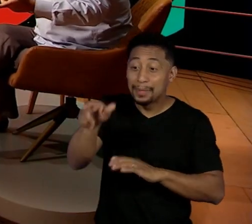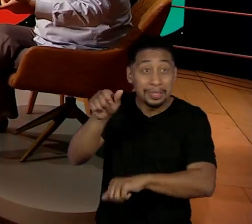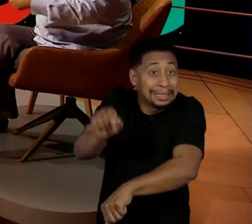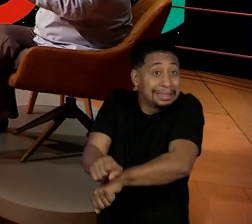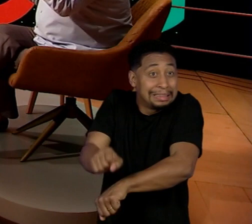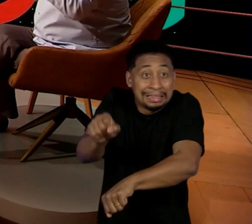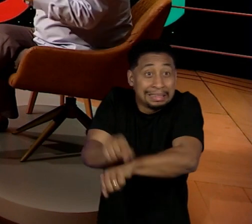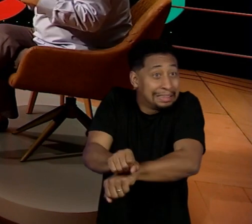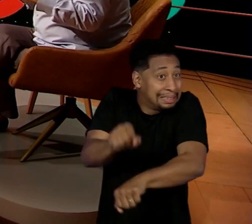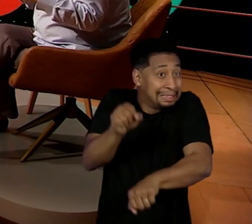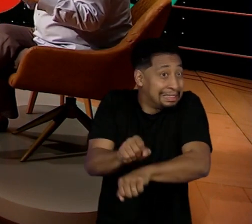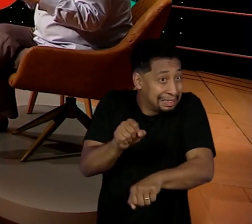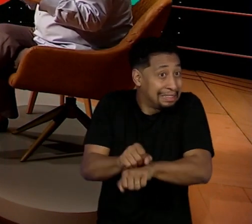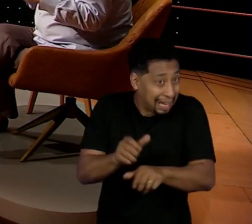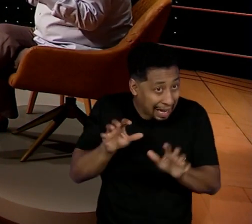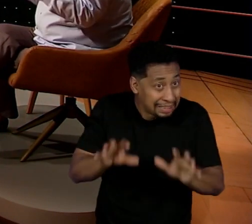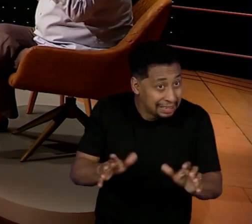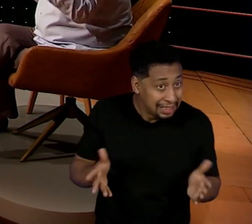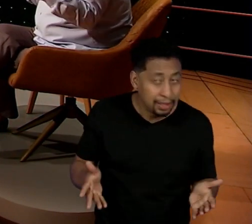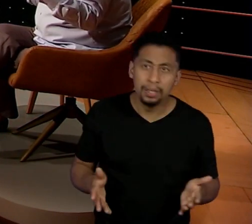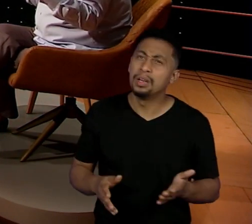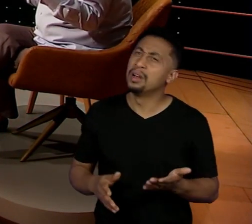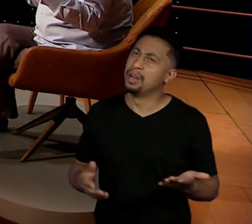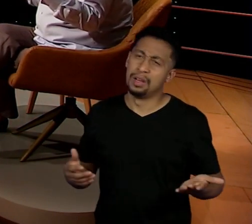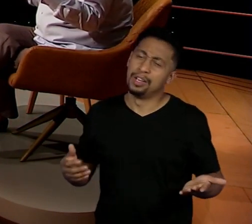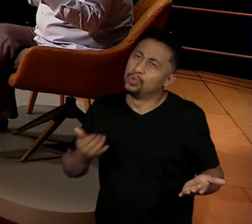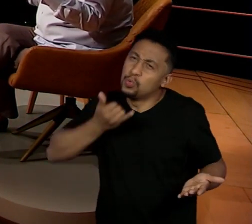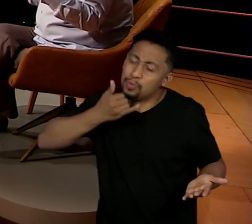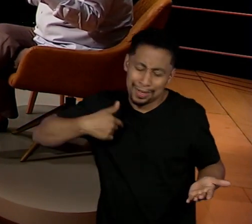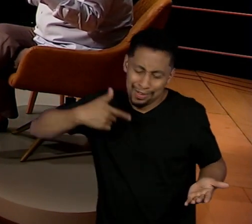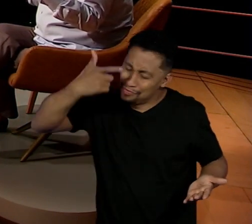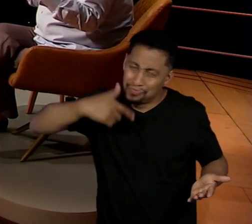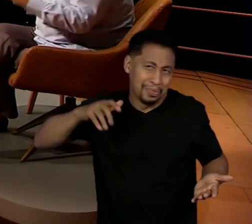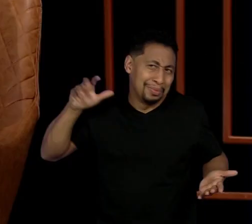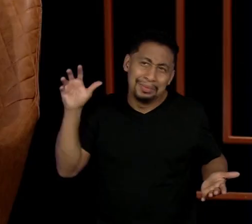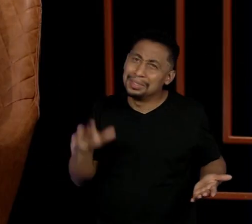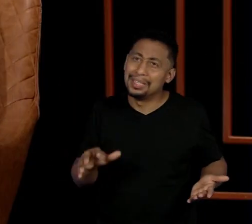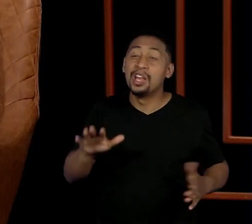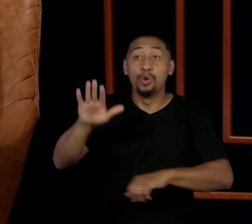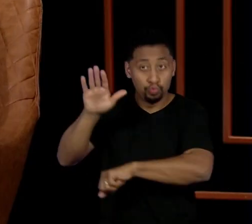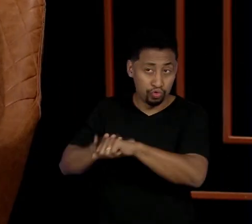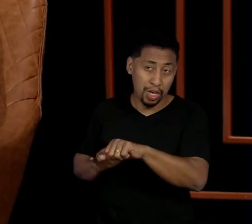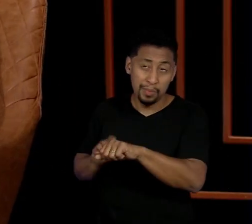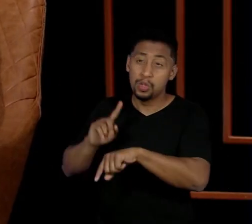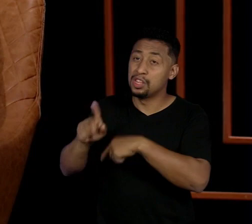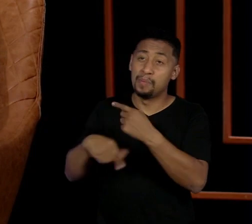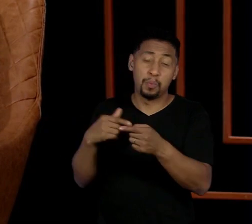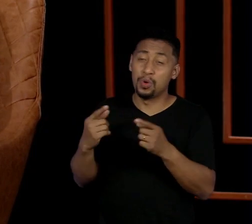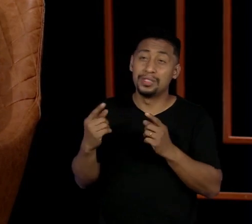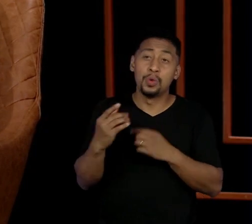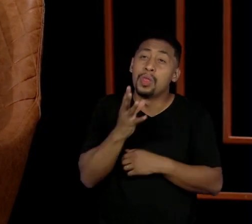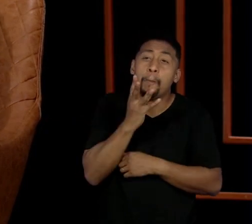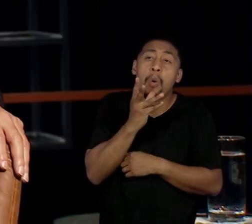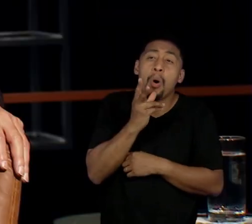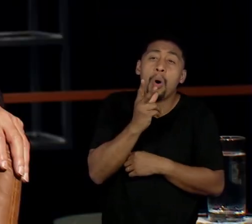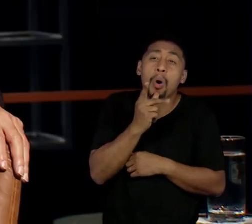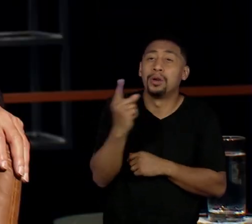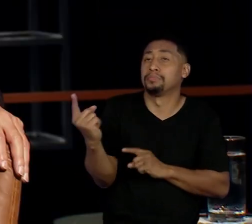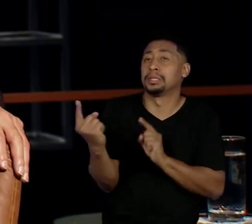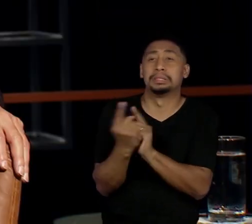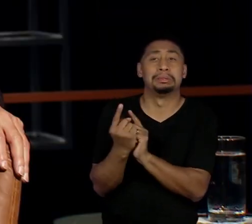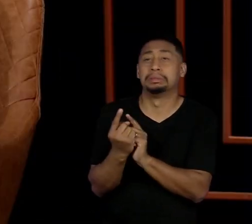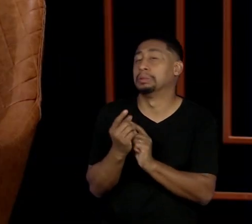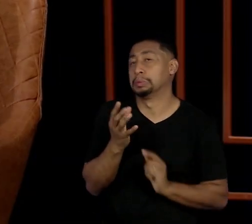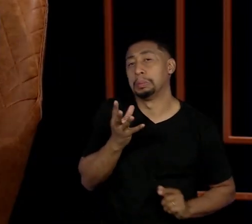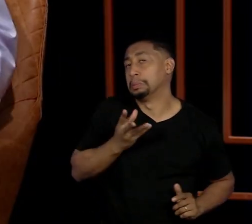senhor também. Podem me dar chá de cadeira, que eu vou fazer daqui a pouco 60 anos. É o seguinte, dou chá de cadeira mesmo. Como é que era o Glauber? Como é que era filmar